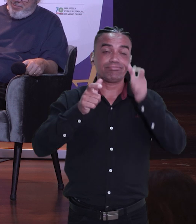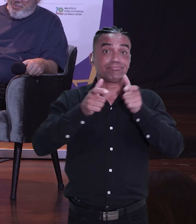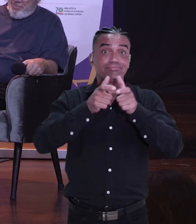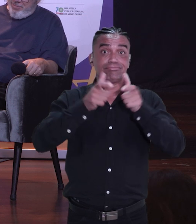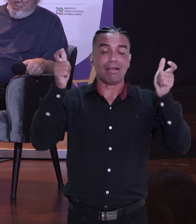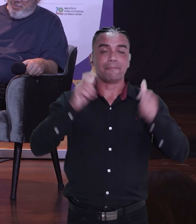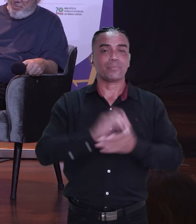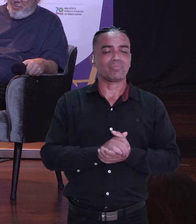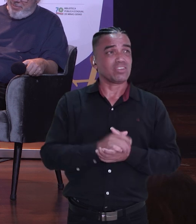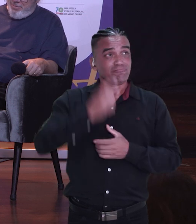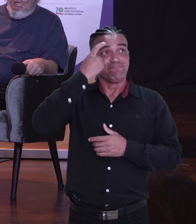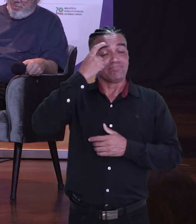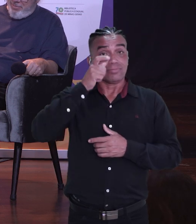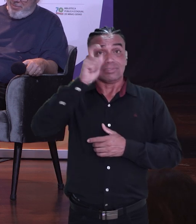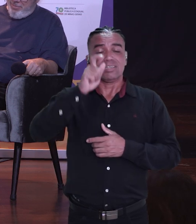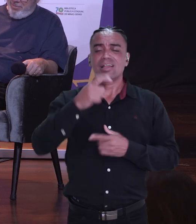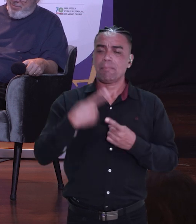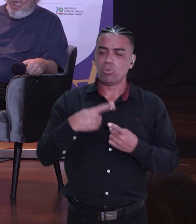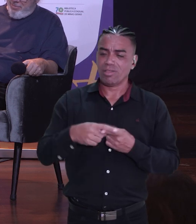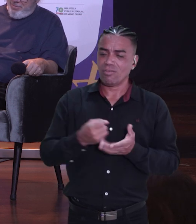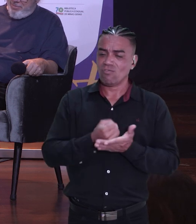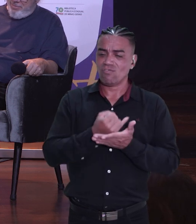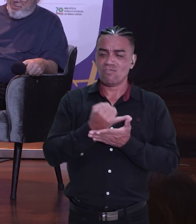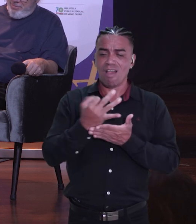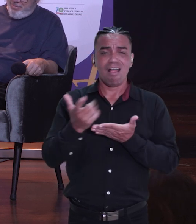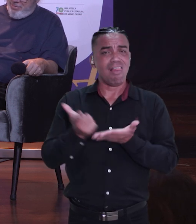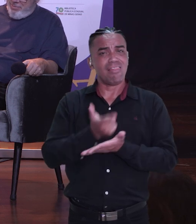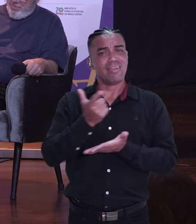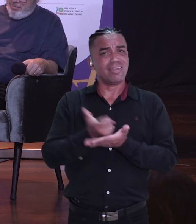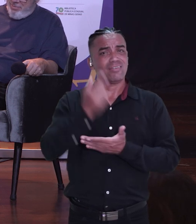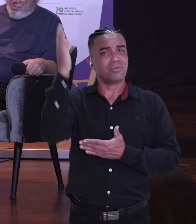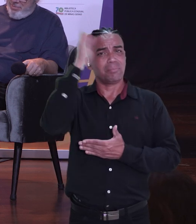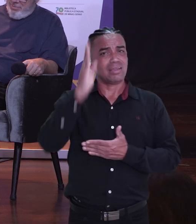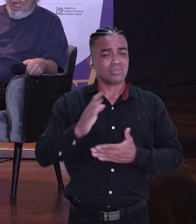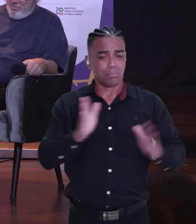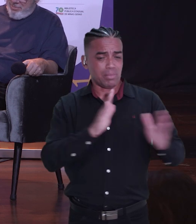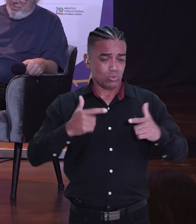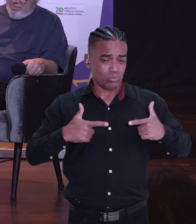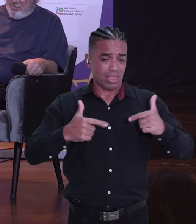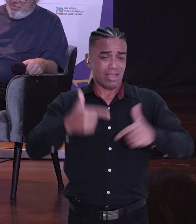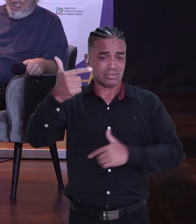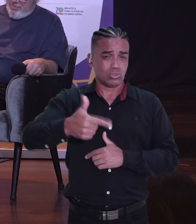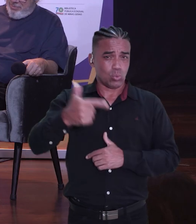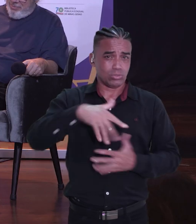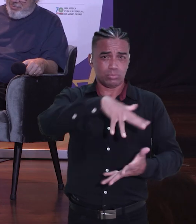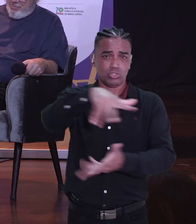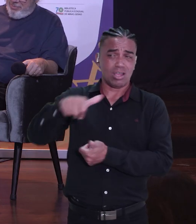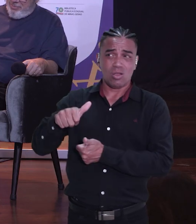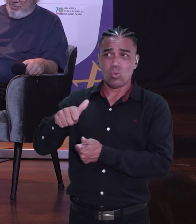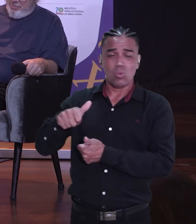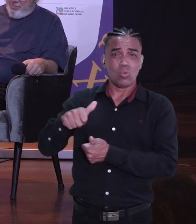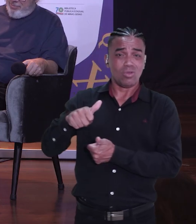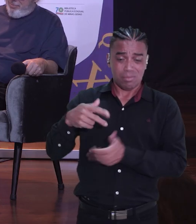Né? Então, um dia me deu um estalo e eu perguntei, por que tem tanto livro sobre o Brasil na Segunda Guerra Mundial e não tem